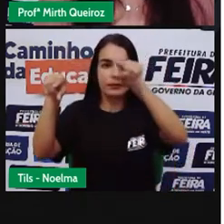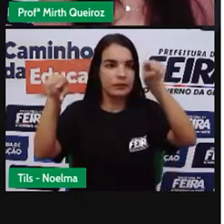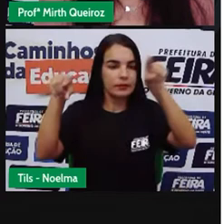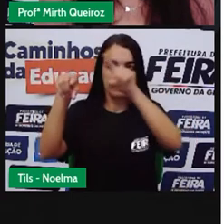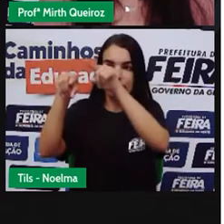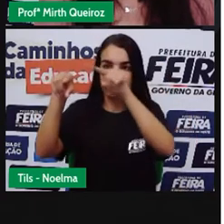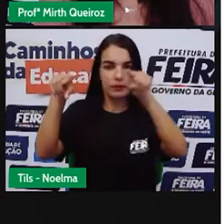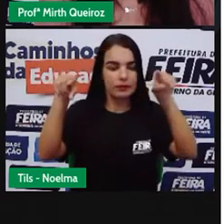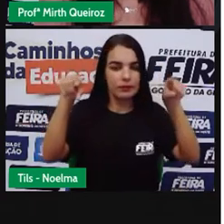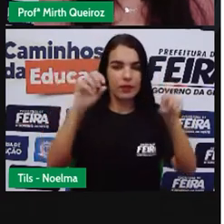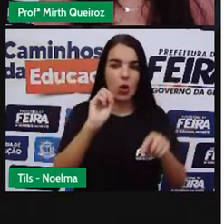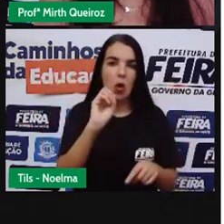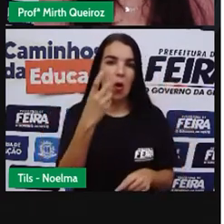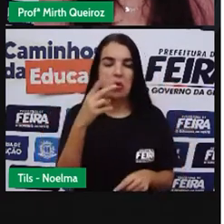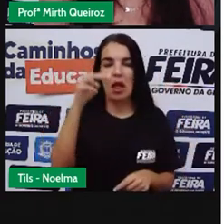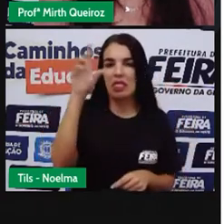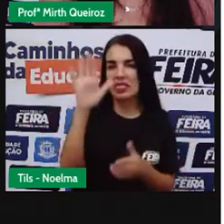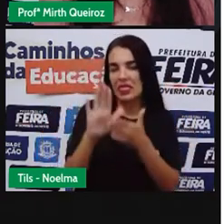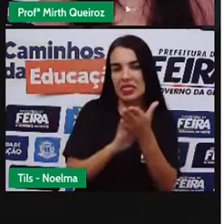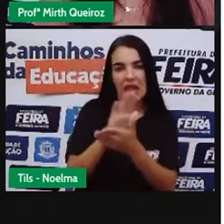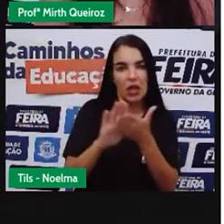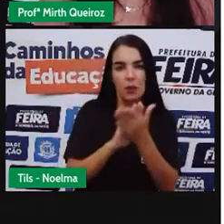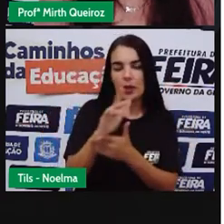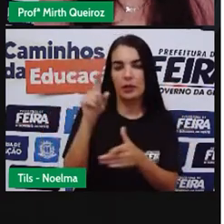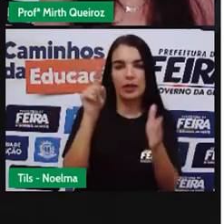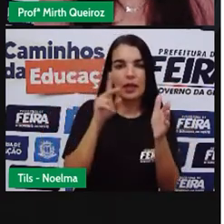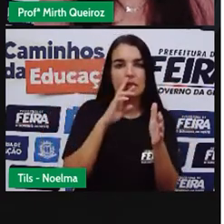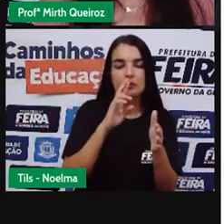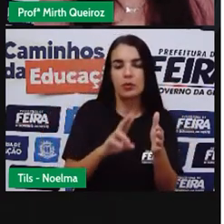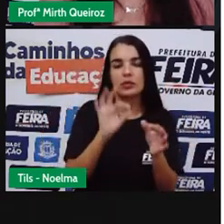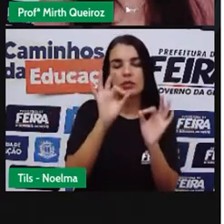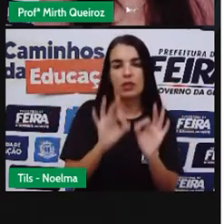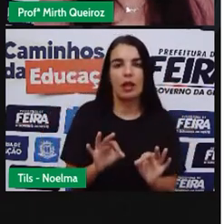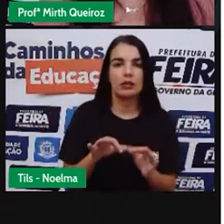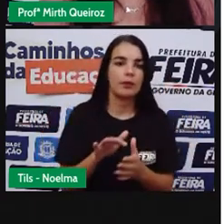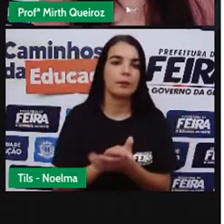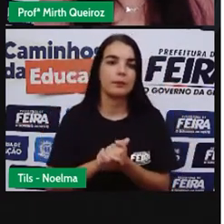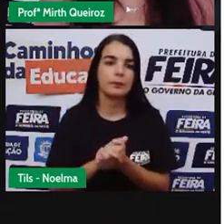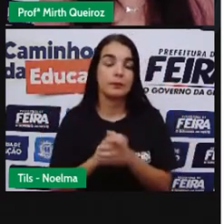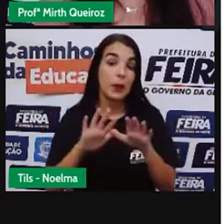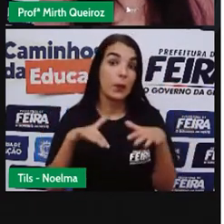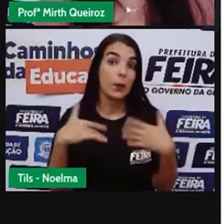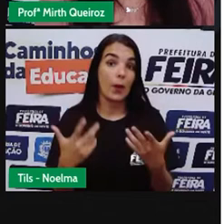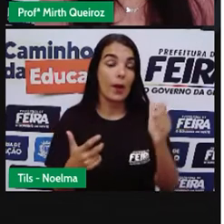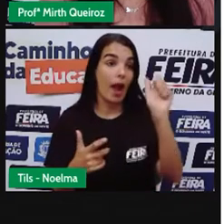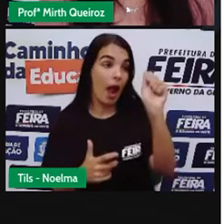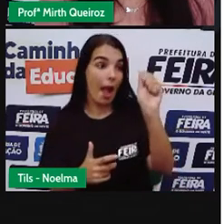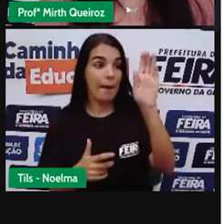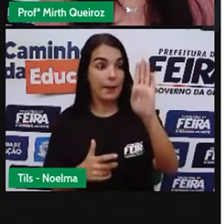Ou ainda a letra E. Nenhuma das alternativas está correta. E aí?